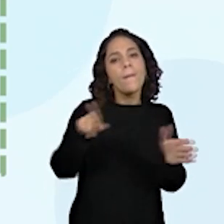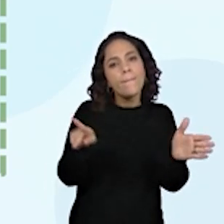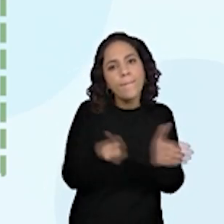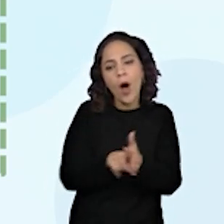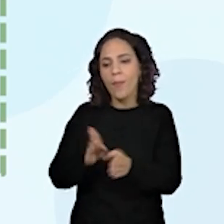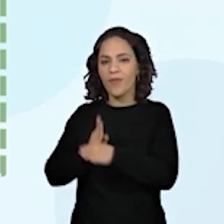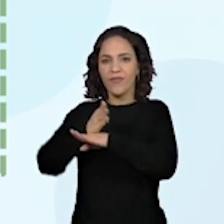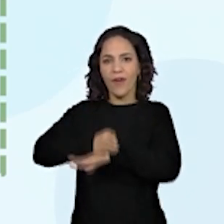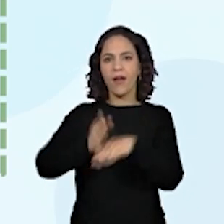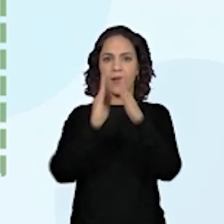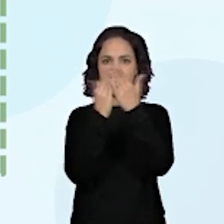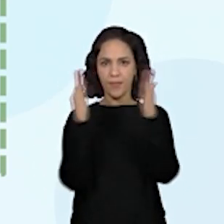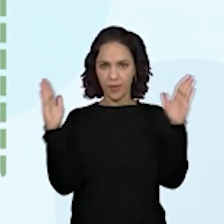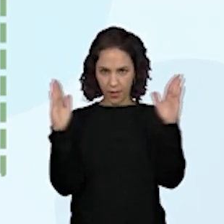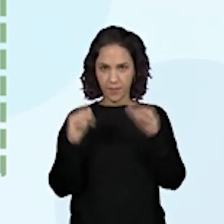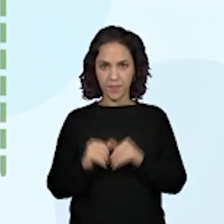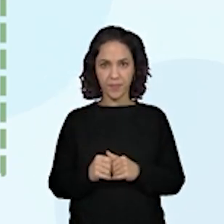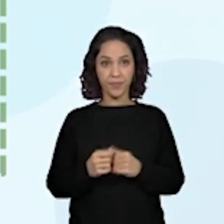2.